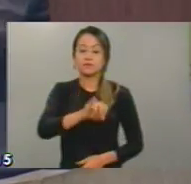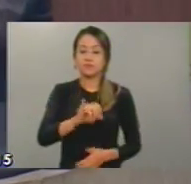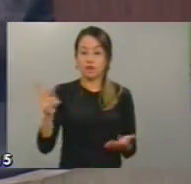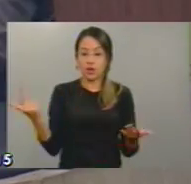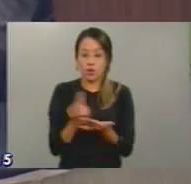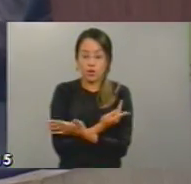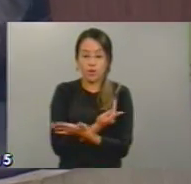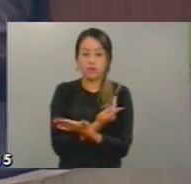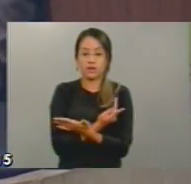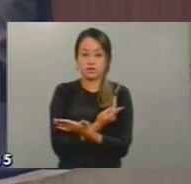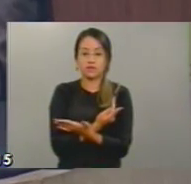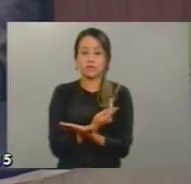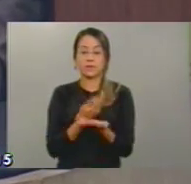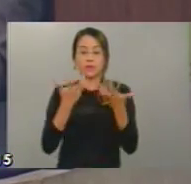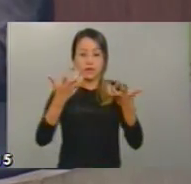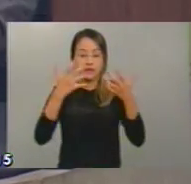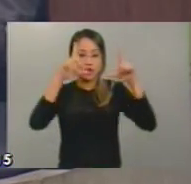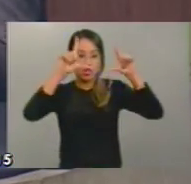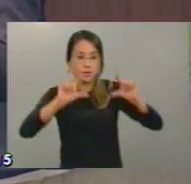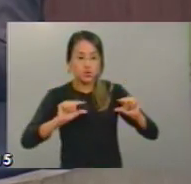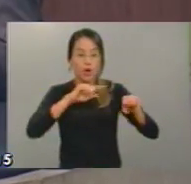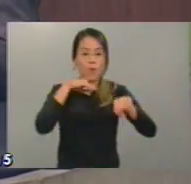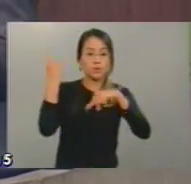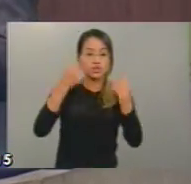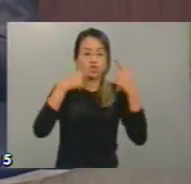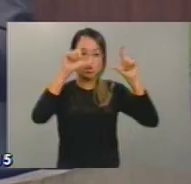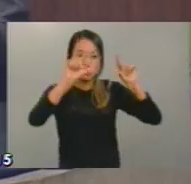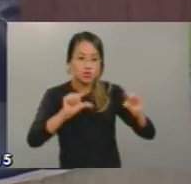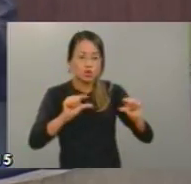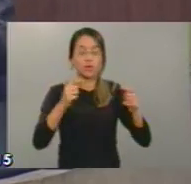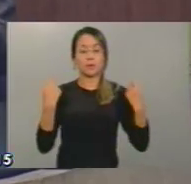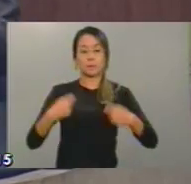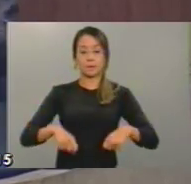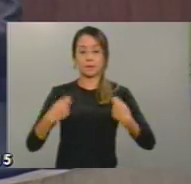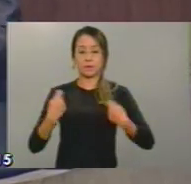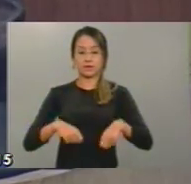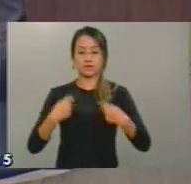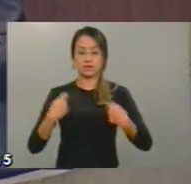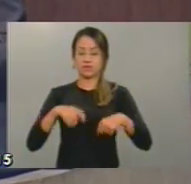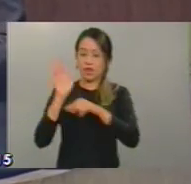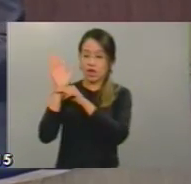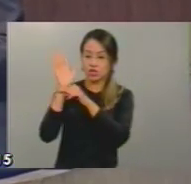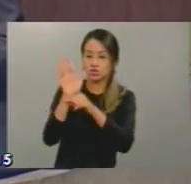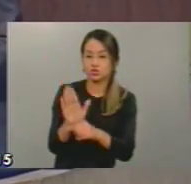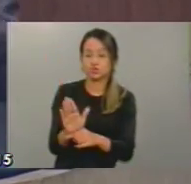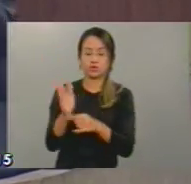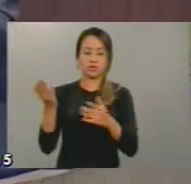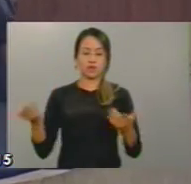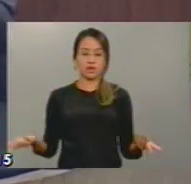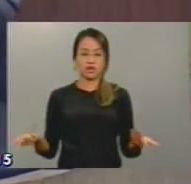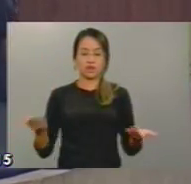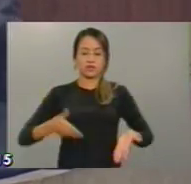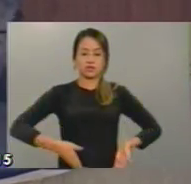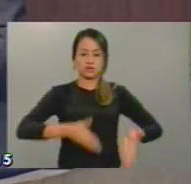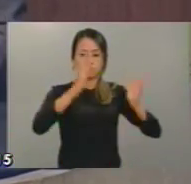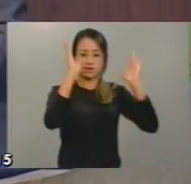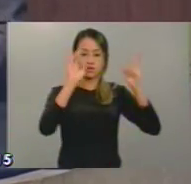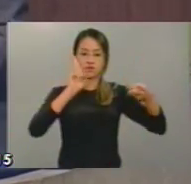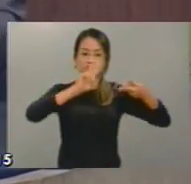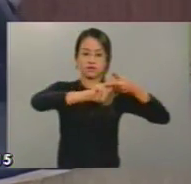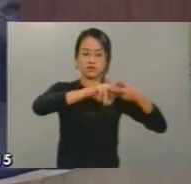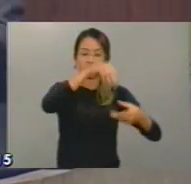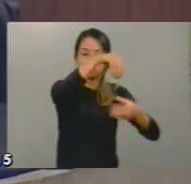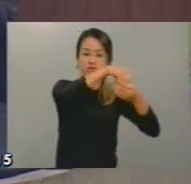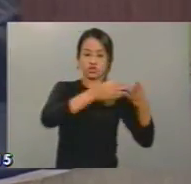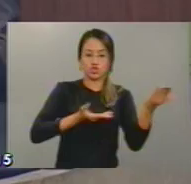a redução de homicídio deve, com muita atenção, aplicar a lei,